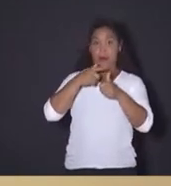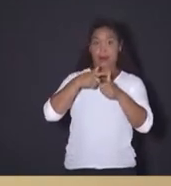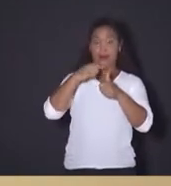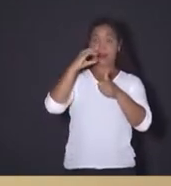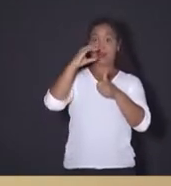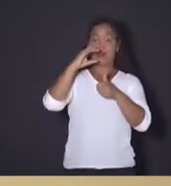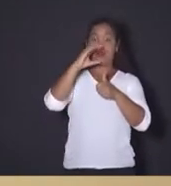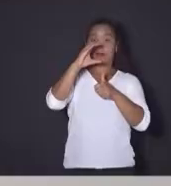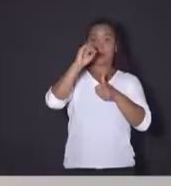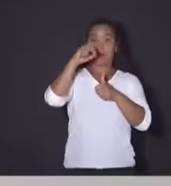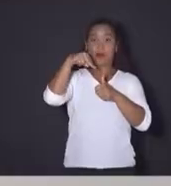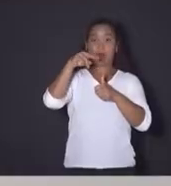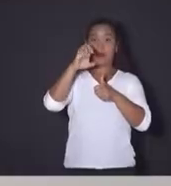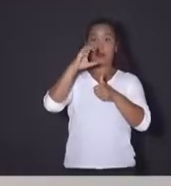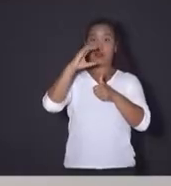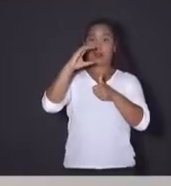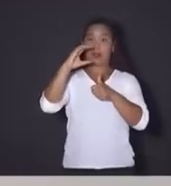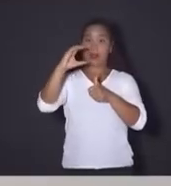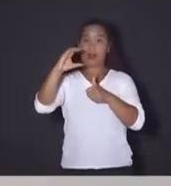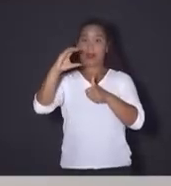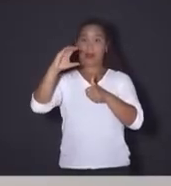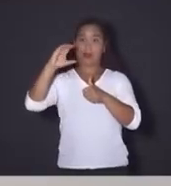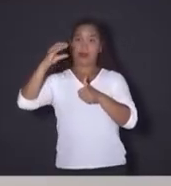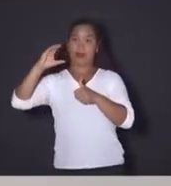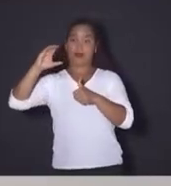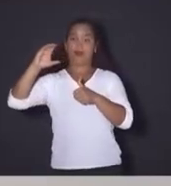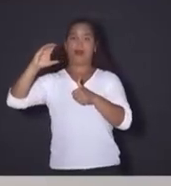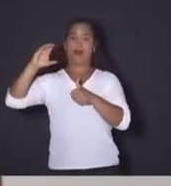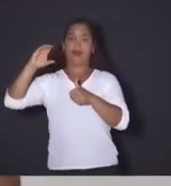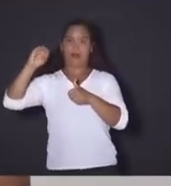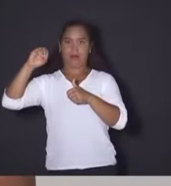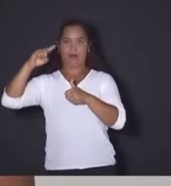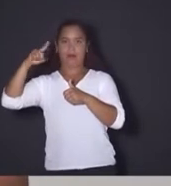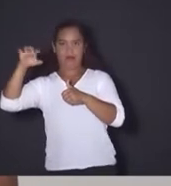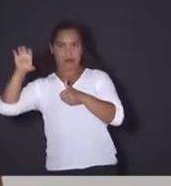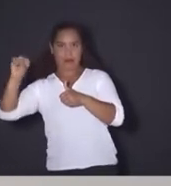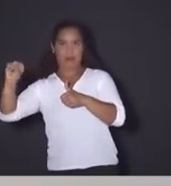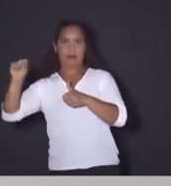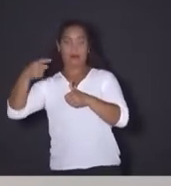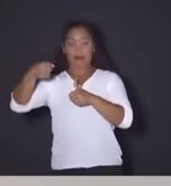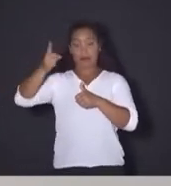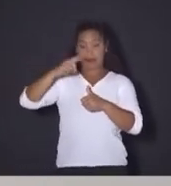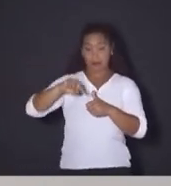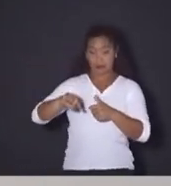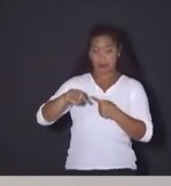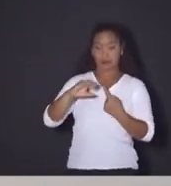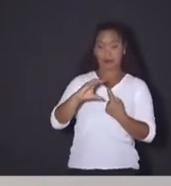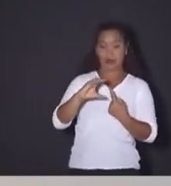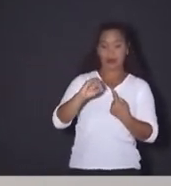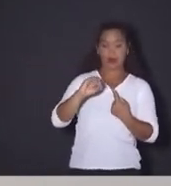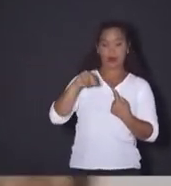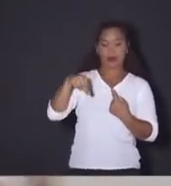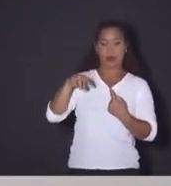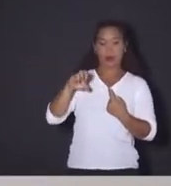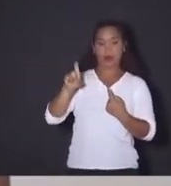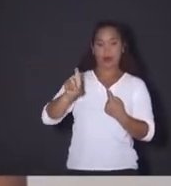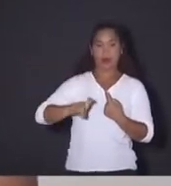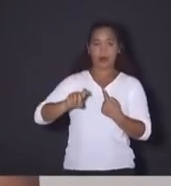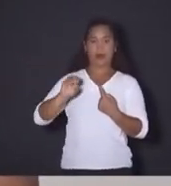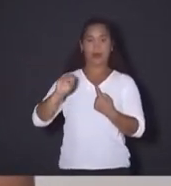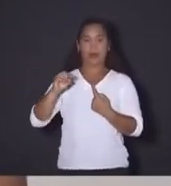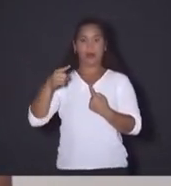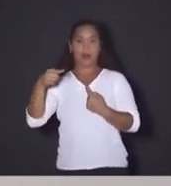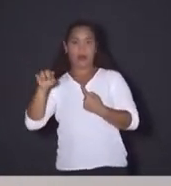secid ilha e alguém embaixo escreve ainda mais com quem não sabe escrever sonhos e quando eu vi essa